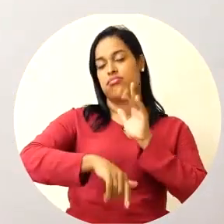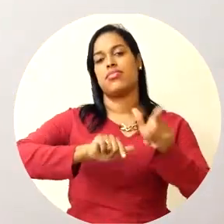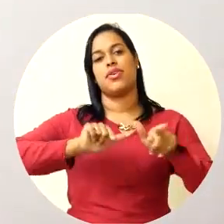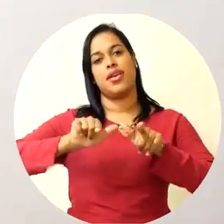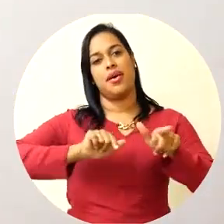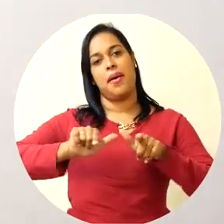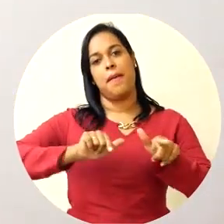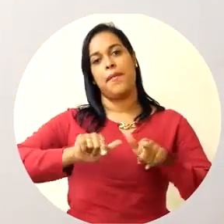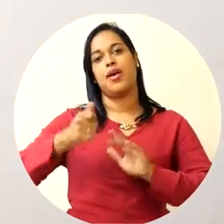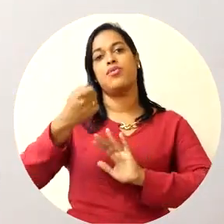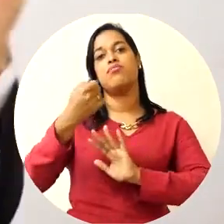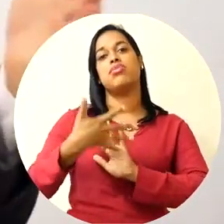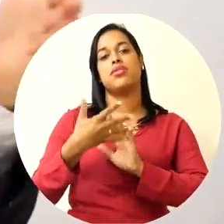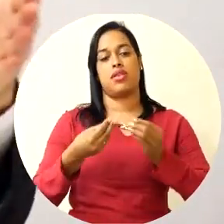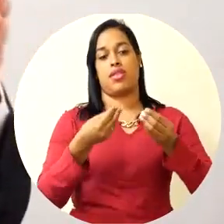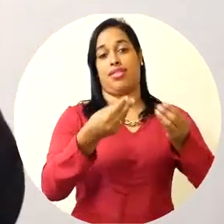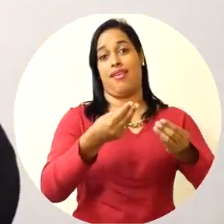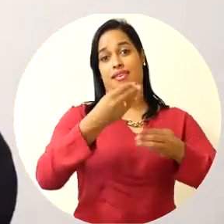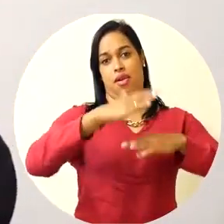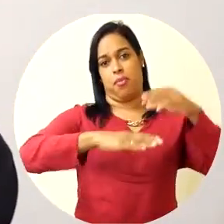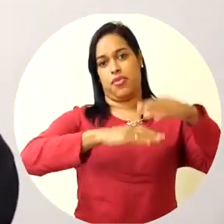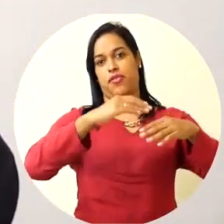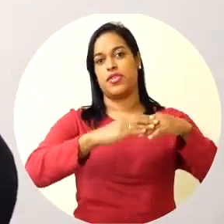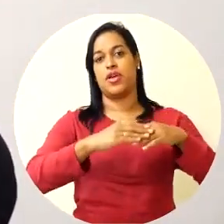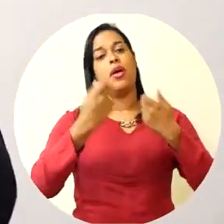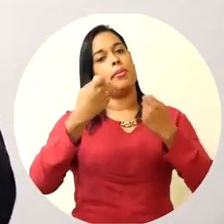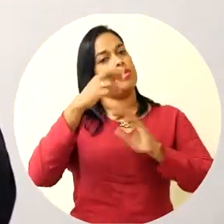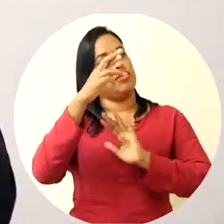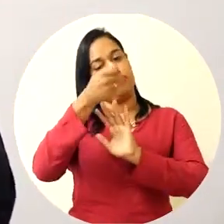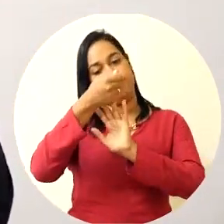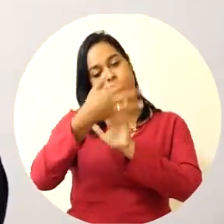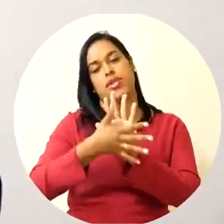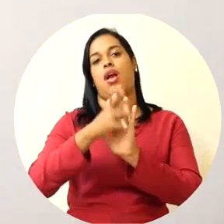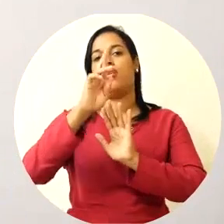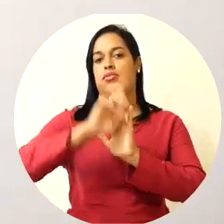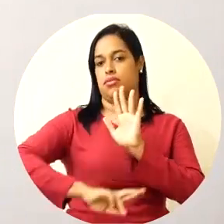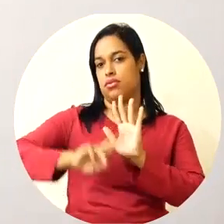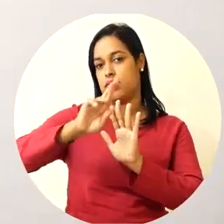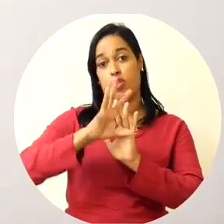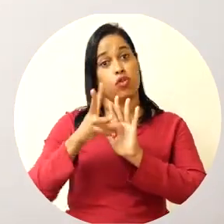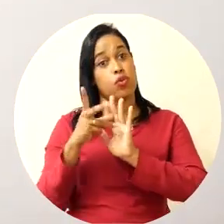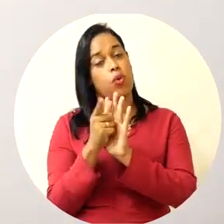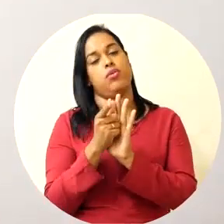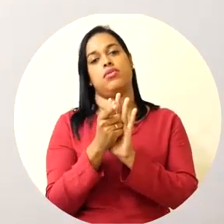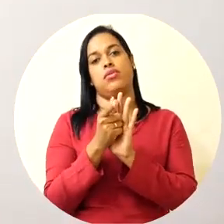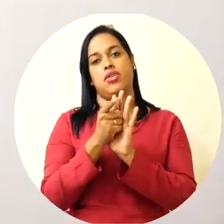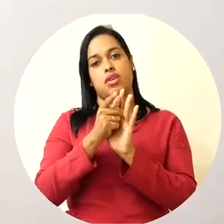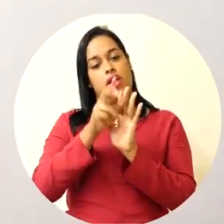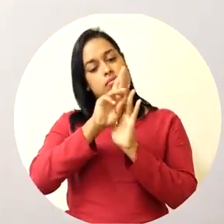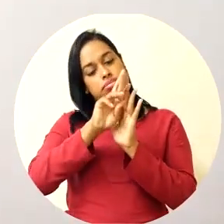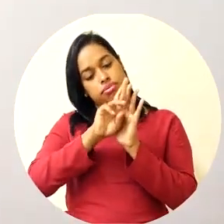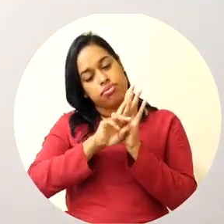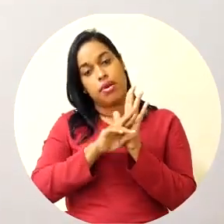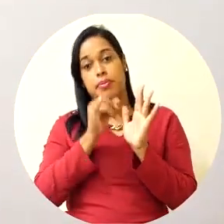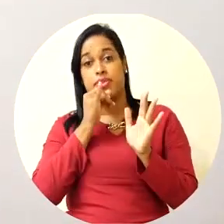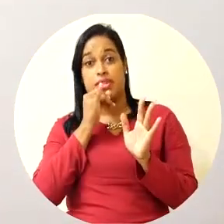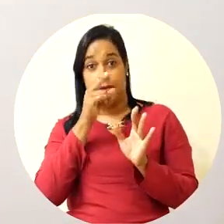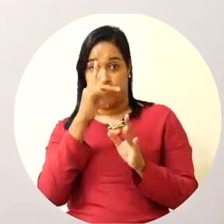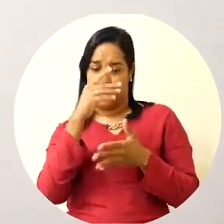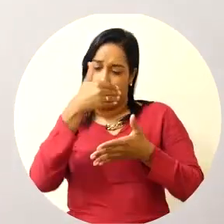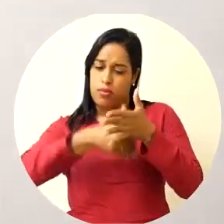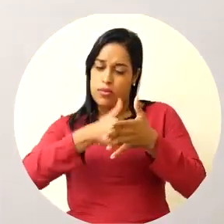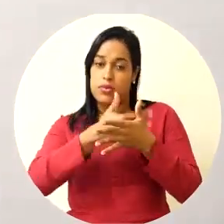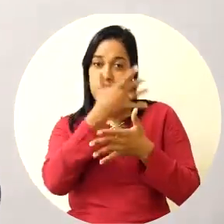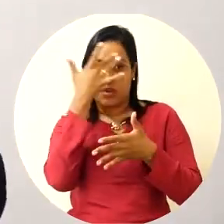de trabalho feito entre empregado e empregador, deve vigorar as normas mais favoráveis para o trabalhador. Exemplo, se